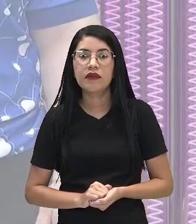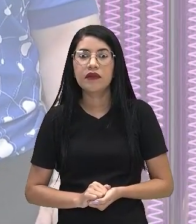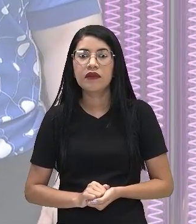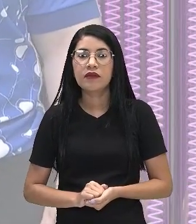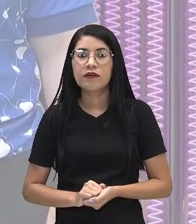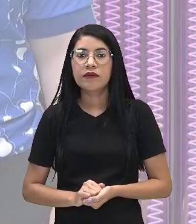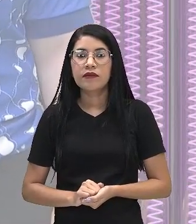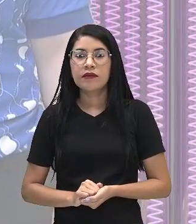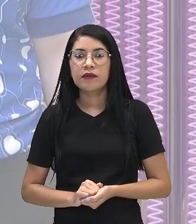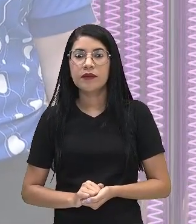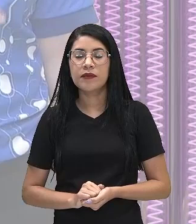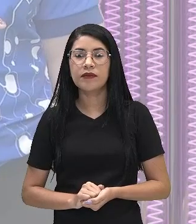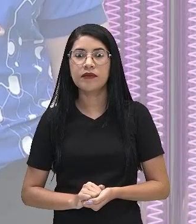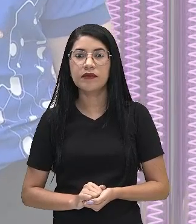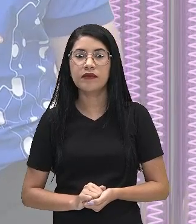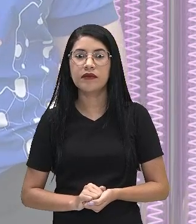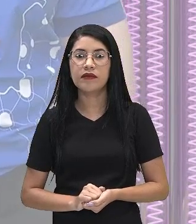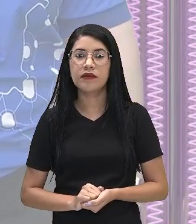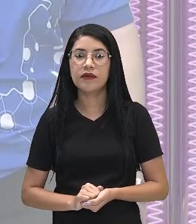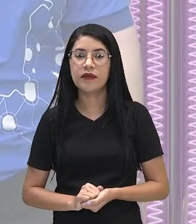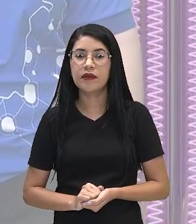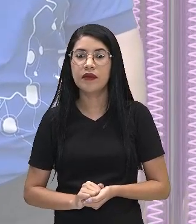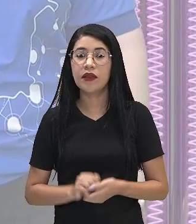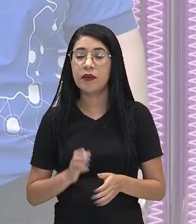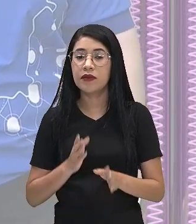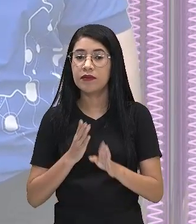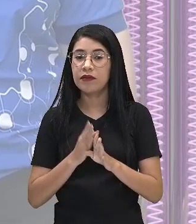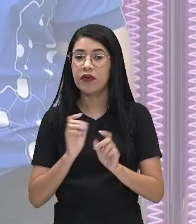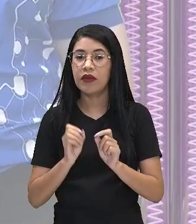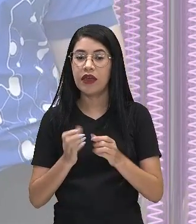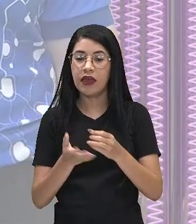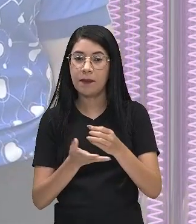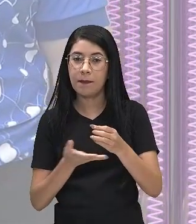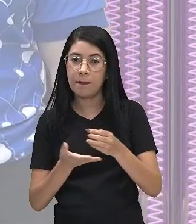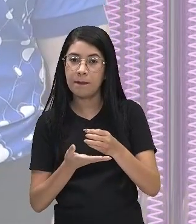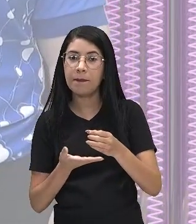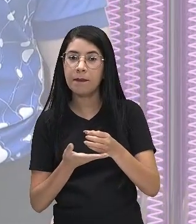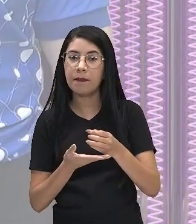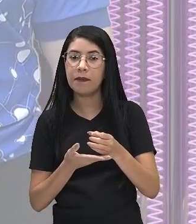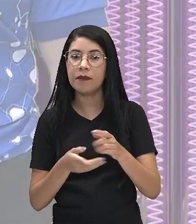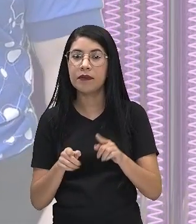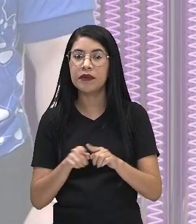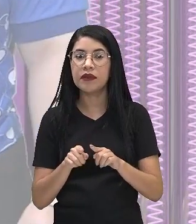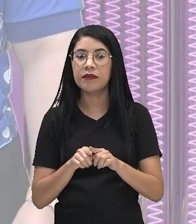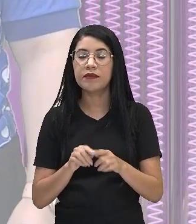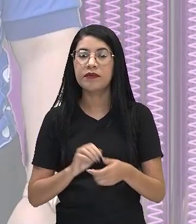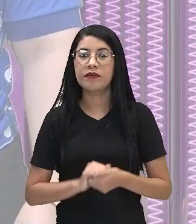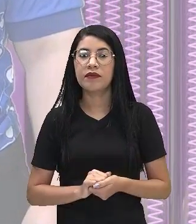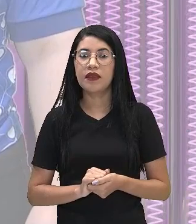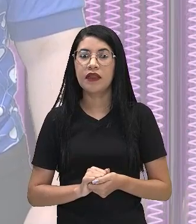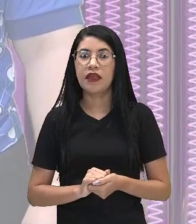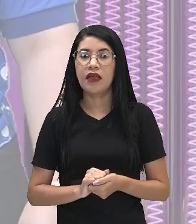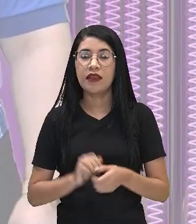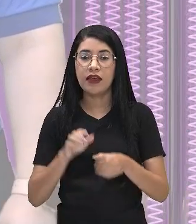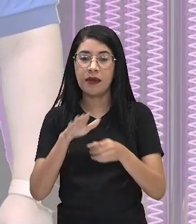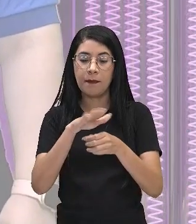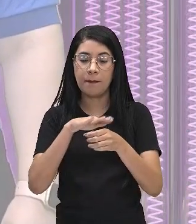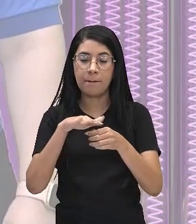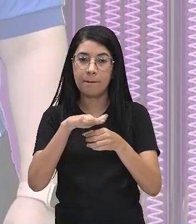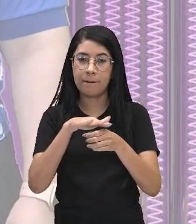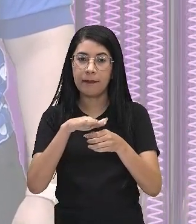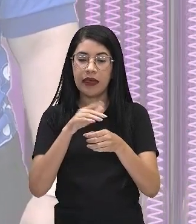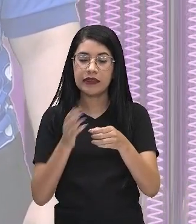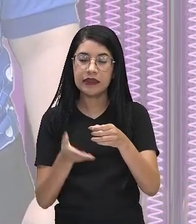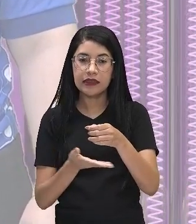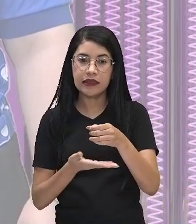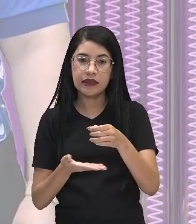de aresta. Aí a gente pode identificar que essa aresta é da base, certo? E aí ele vai ter duas bases, olha só, essa base aqui